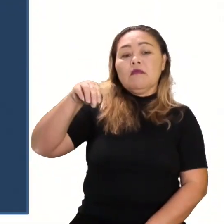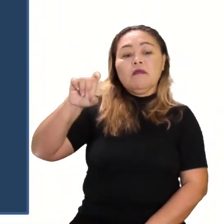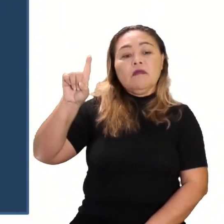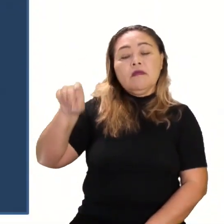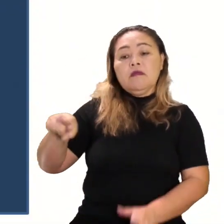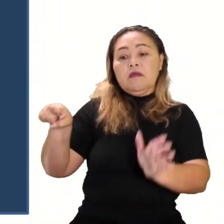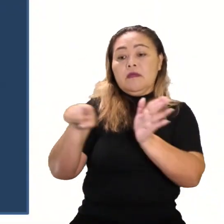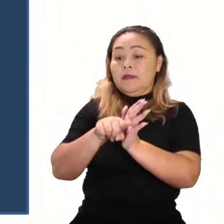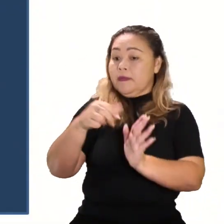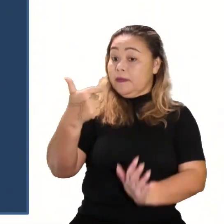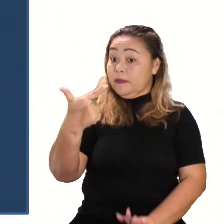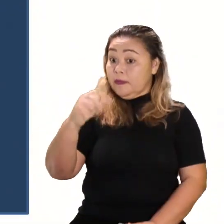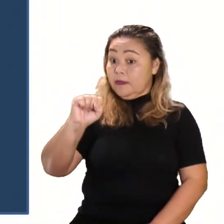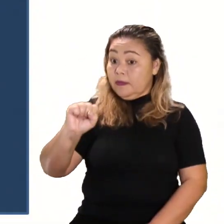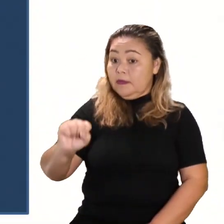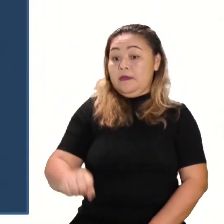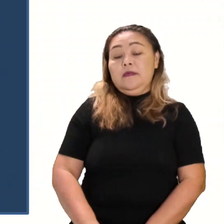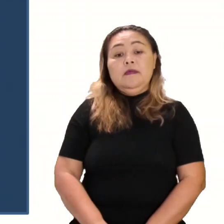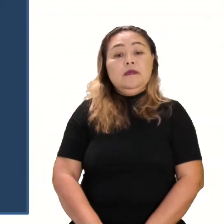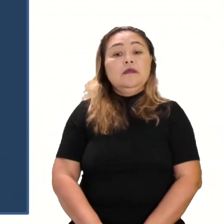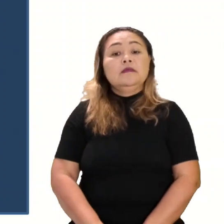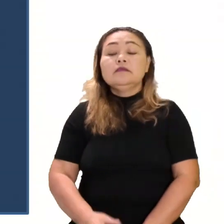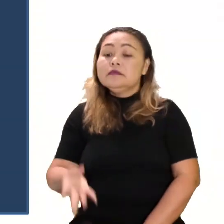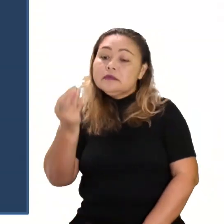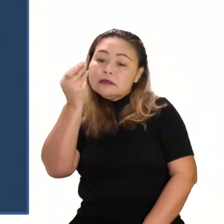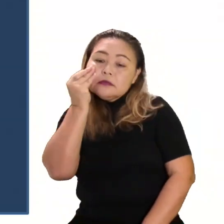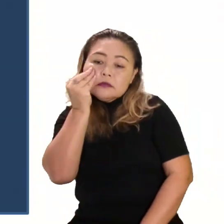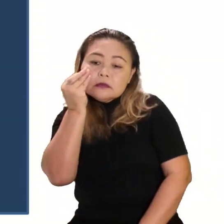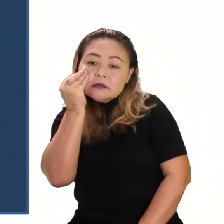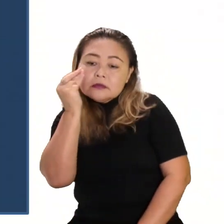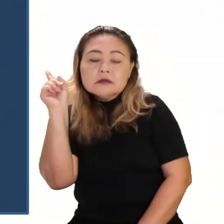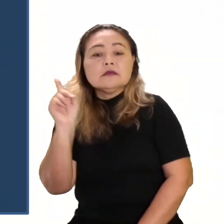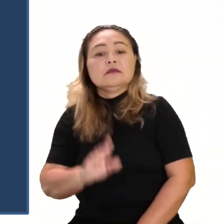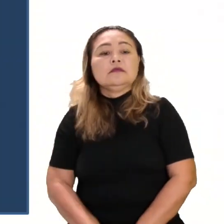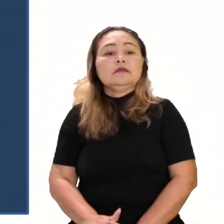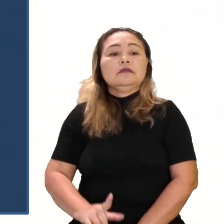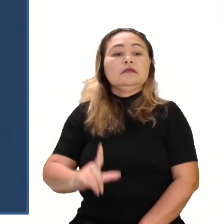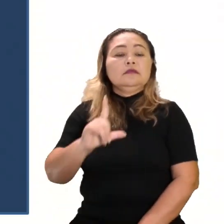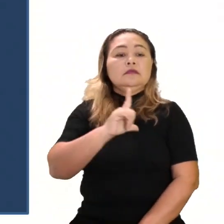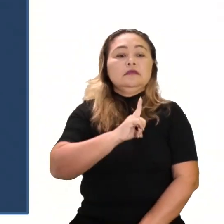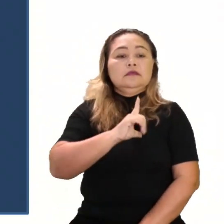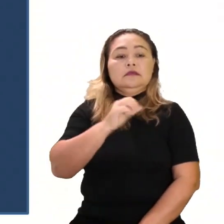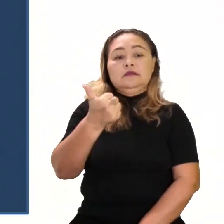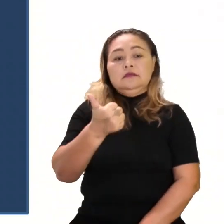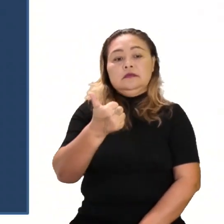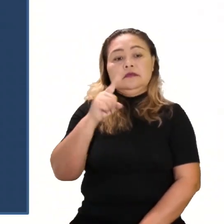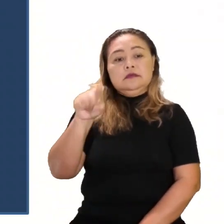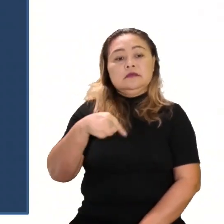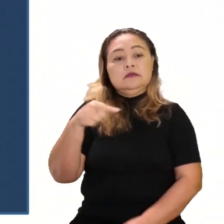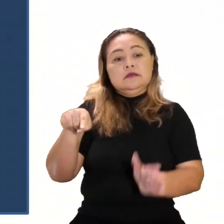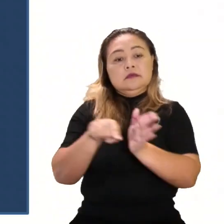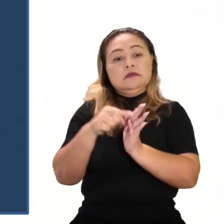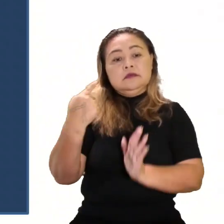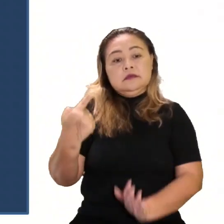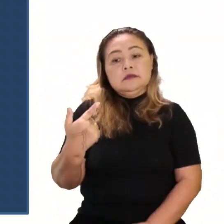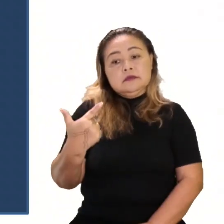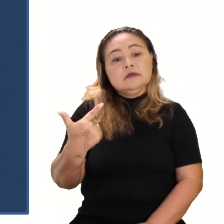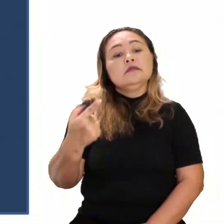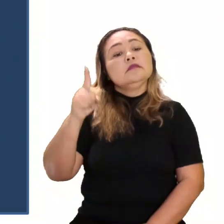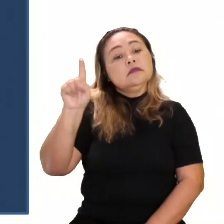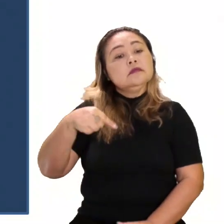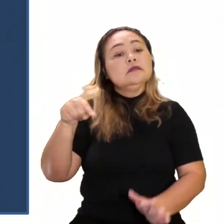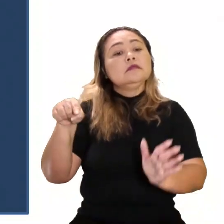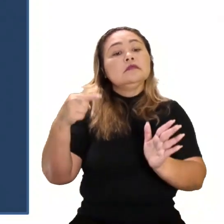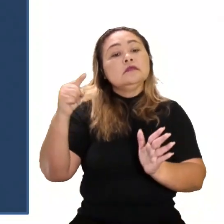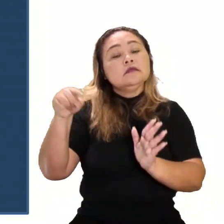é... Menos 128. Vamos verificar? Vamos ver? Olha lá, a gente vai começar com 1 vezes menos 2, menos